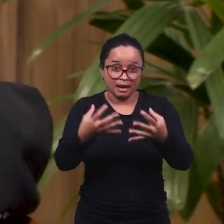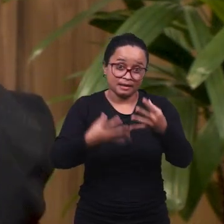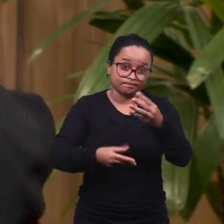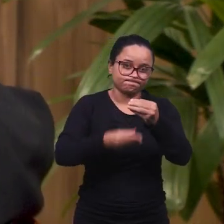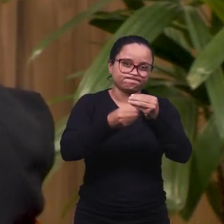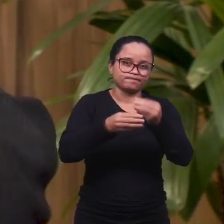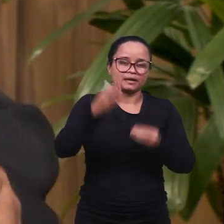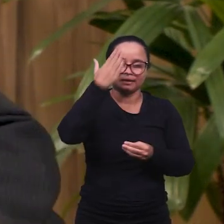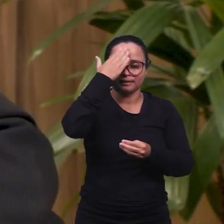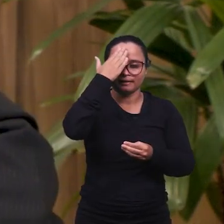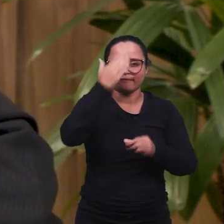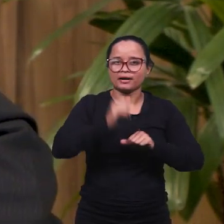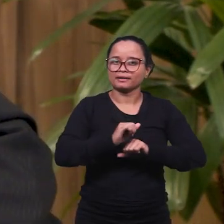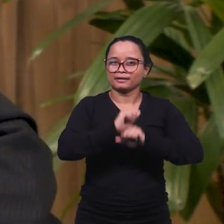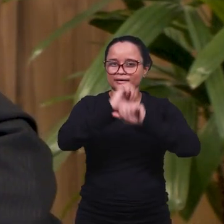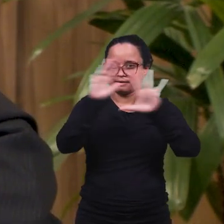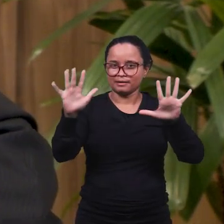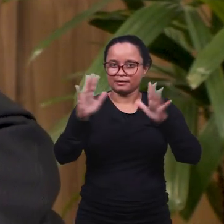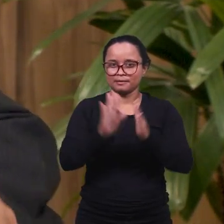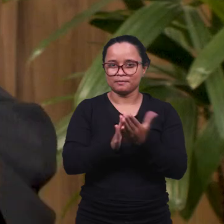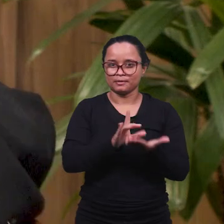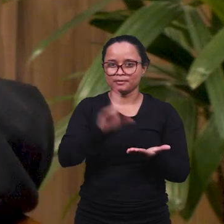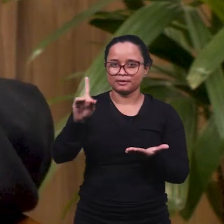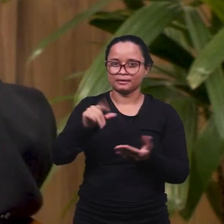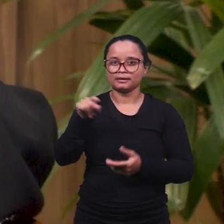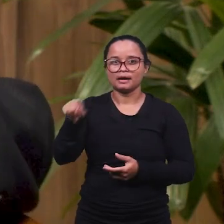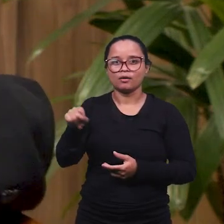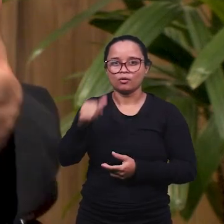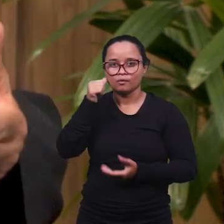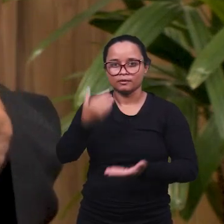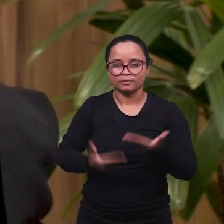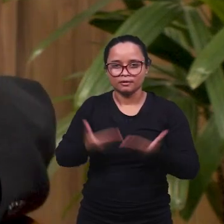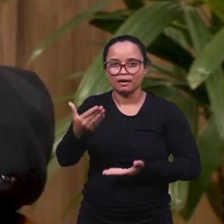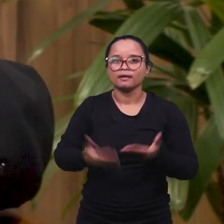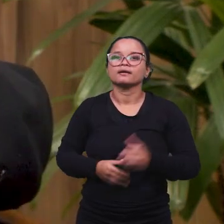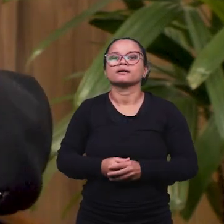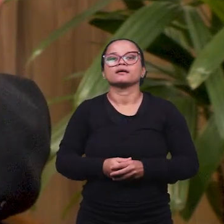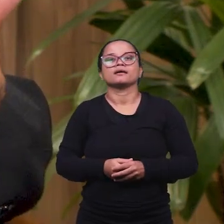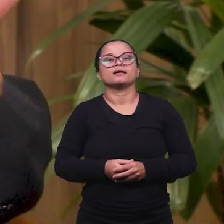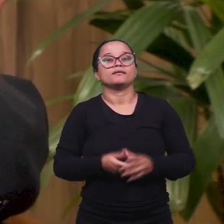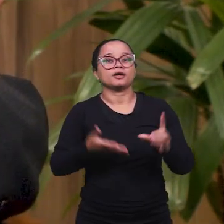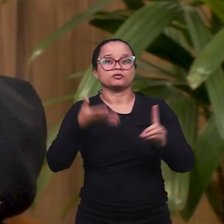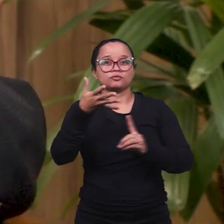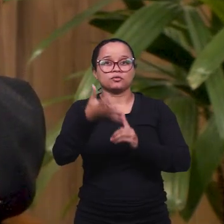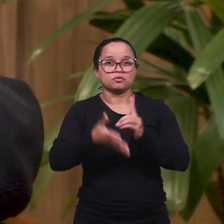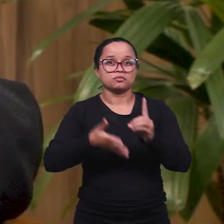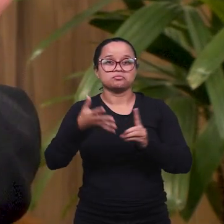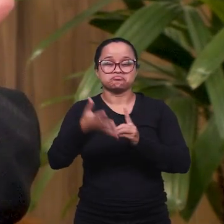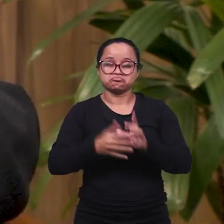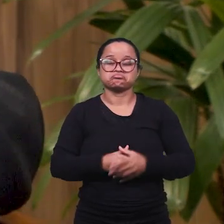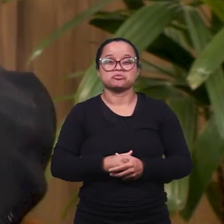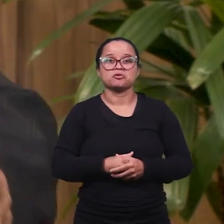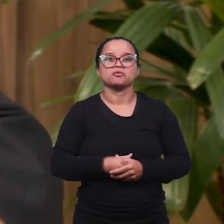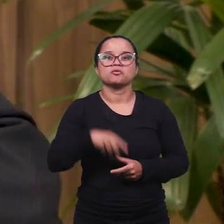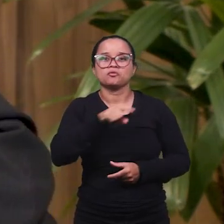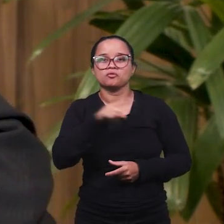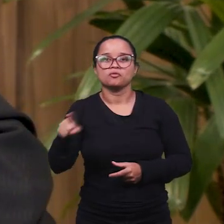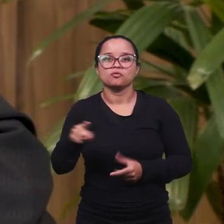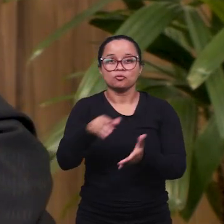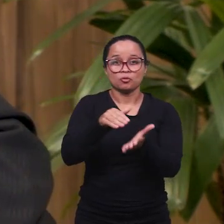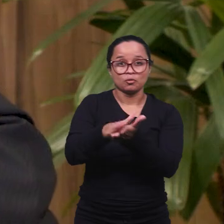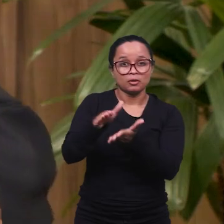que esclarece, que ajuda a entender a palavra de Deus. E é uma irmã que dá palestra, que publicou um livro juntamente com a irmã Amin, como